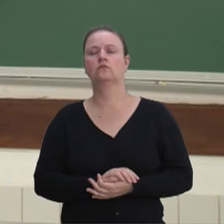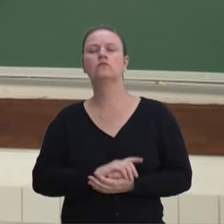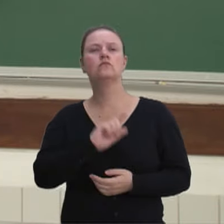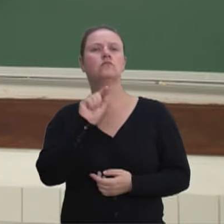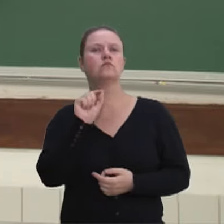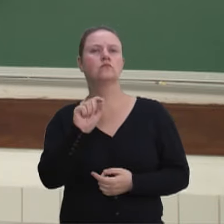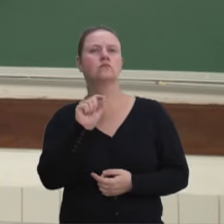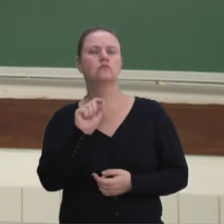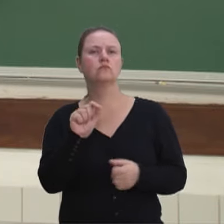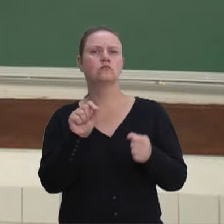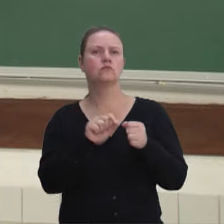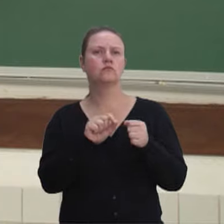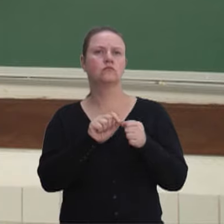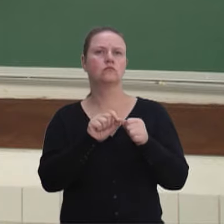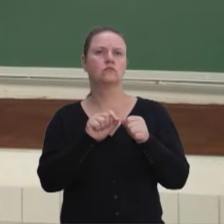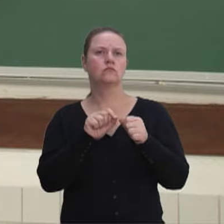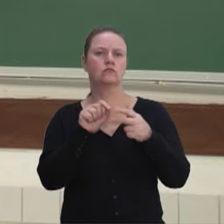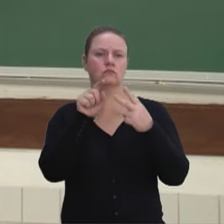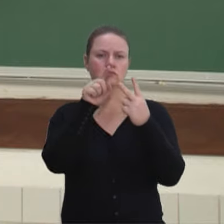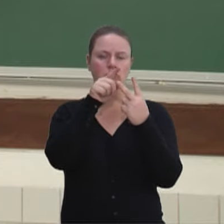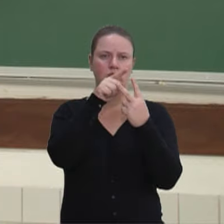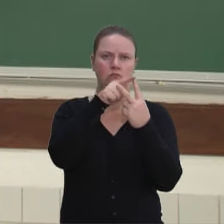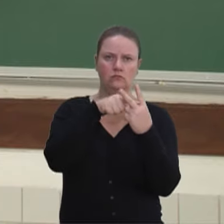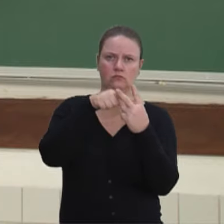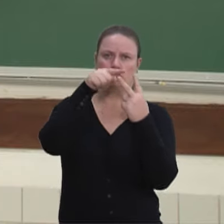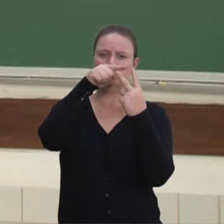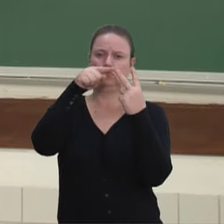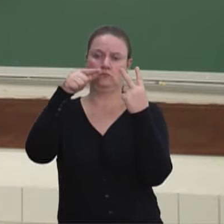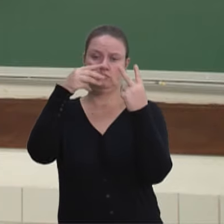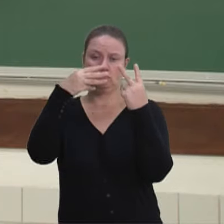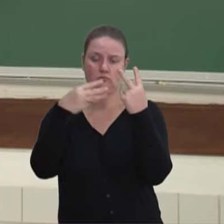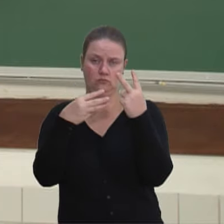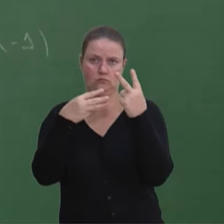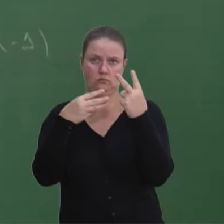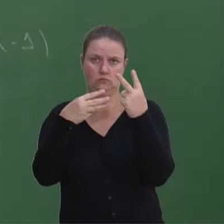com raiz de 3x.